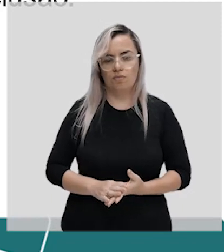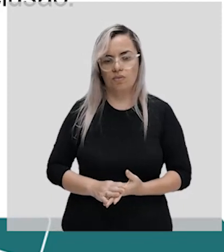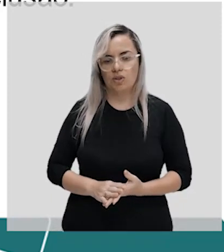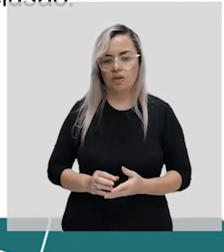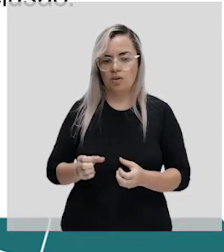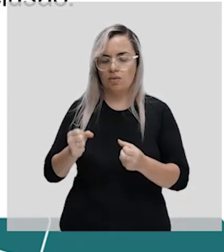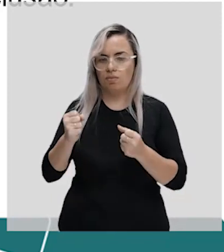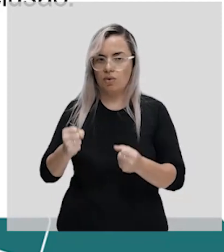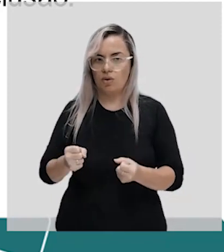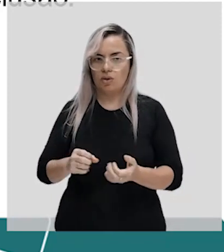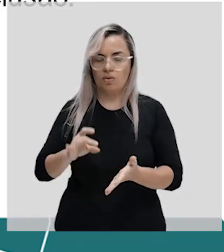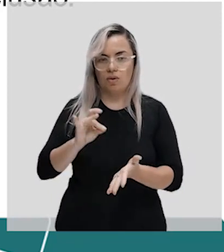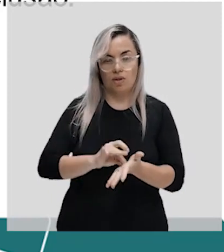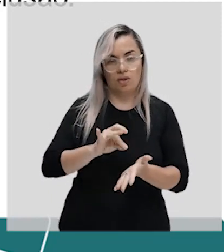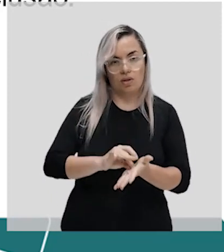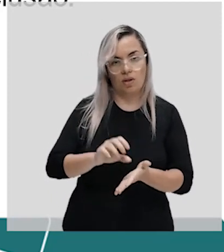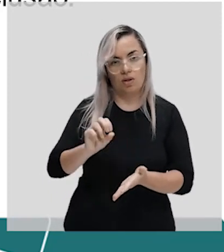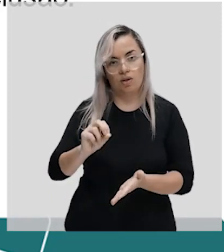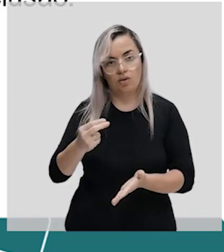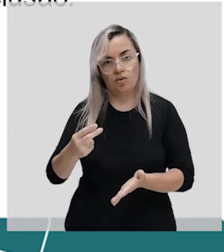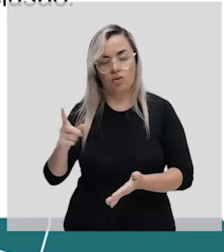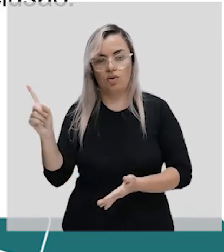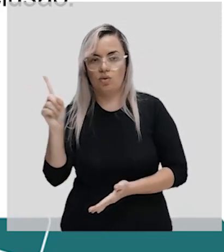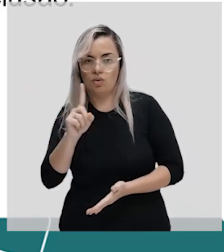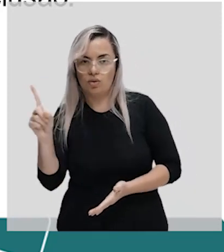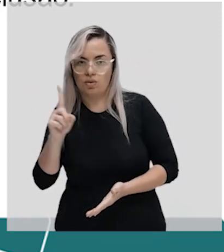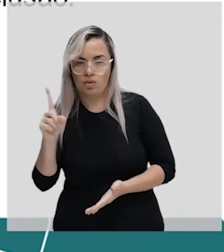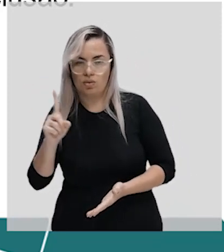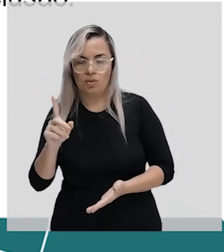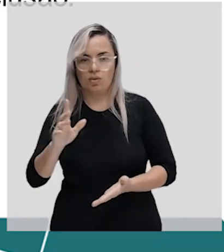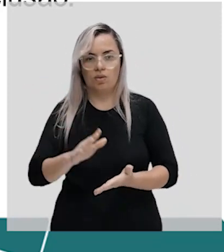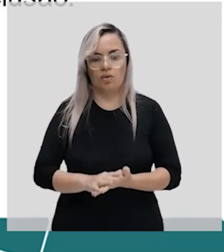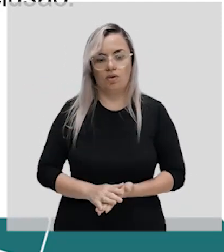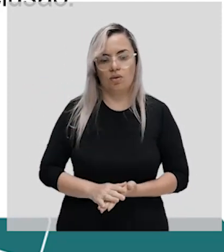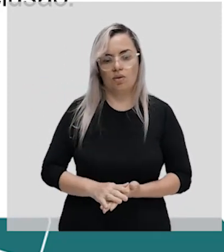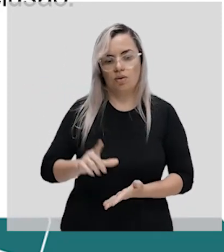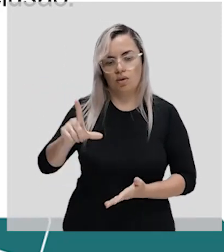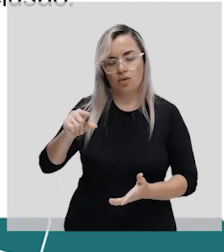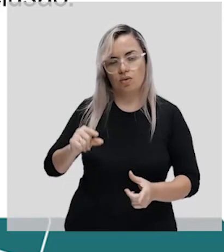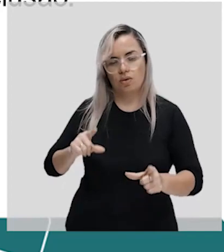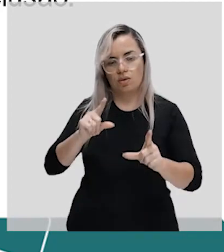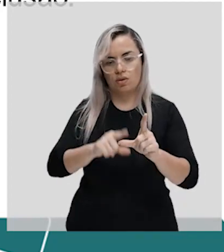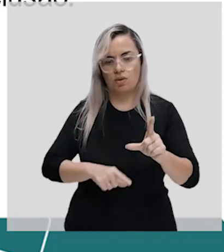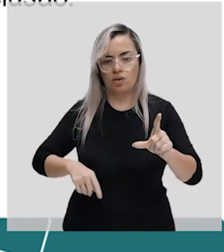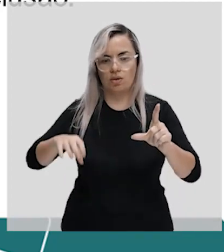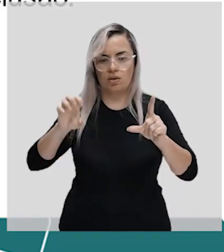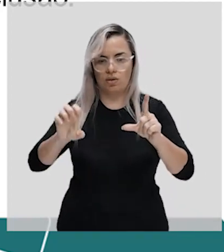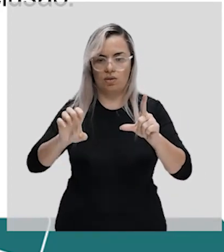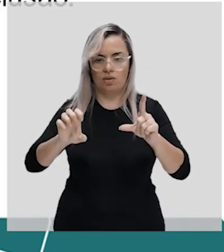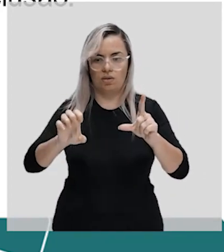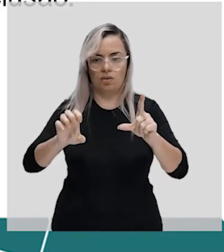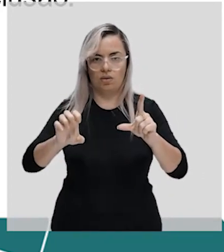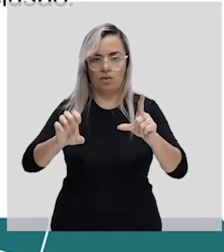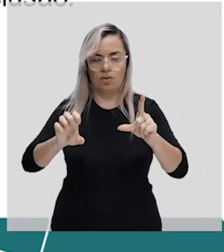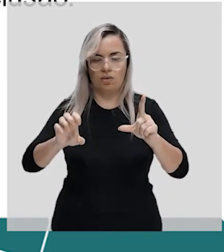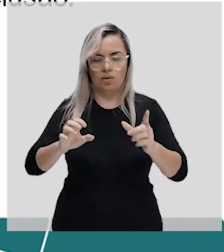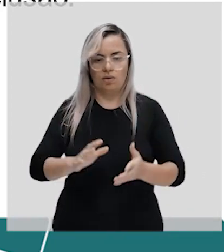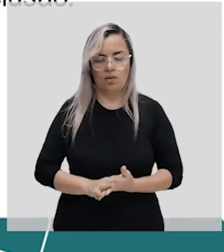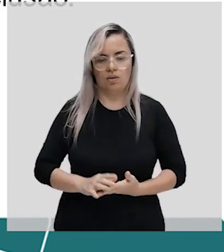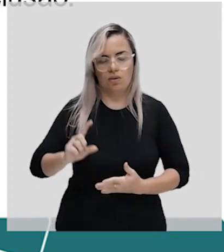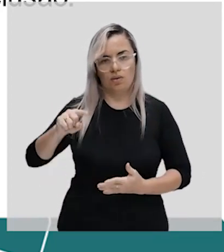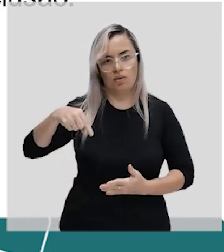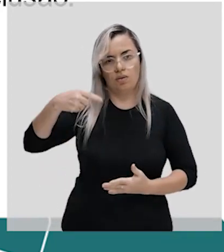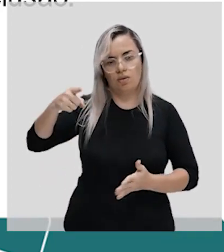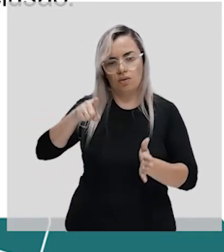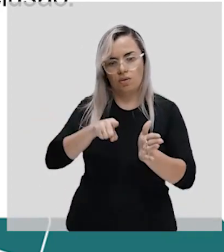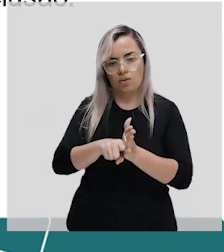a hipótese ou não, tá, pessoal? Então, a alternativa correta vai ser a letra E. A próxima